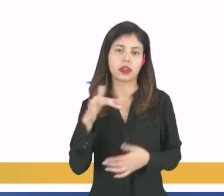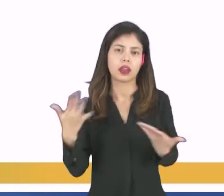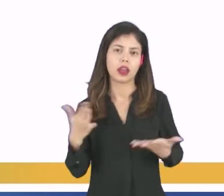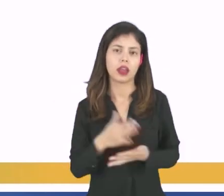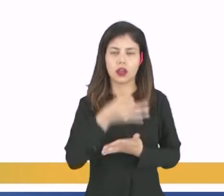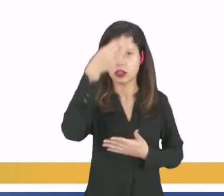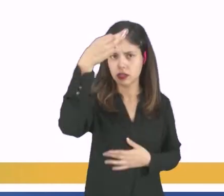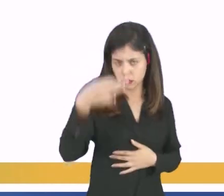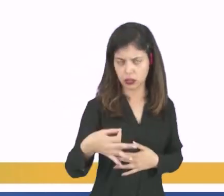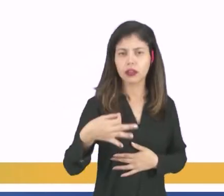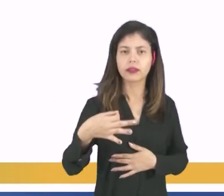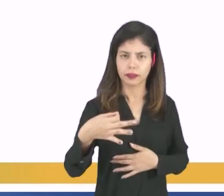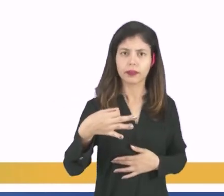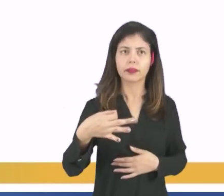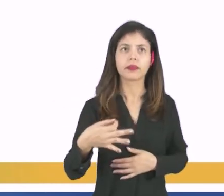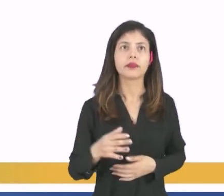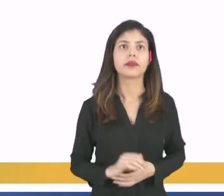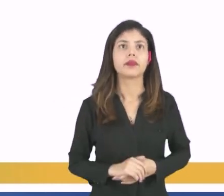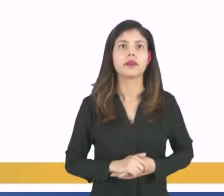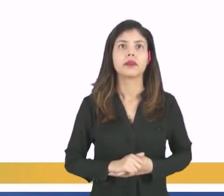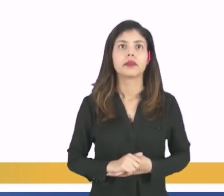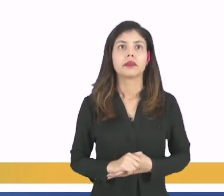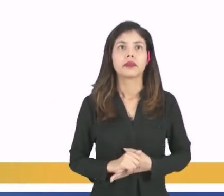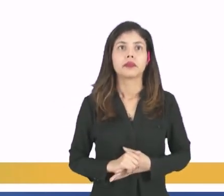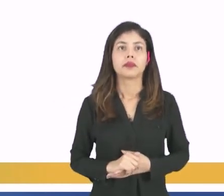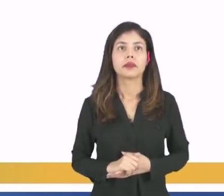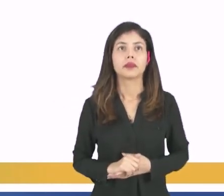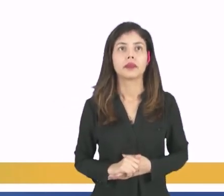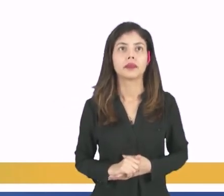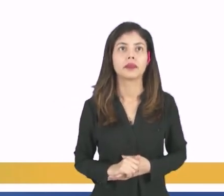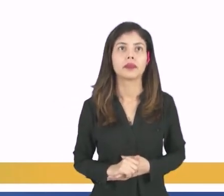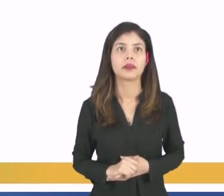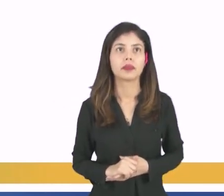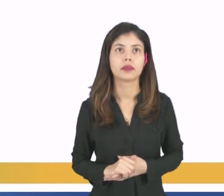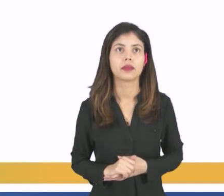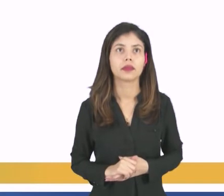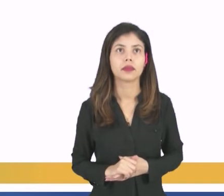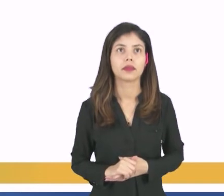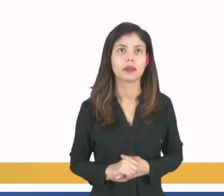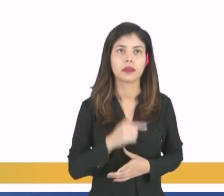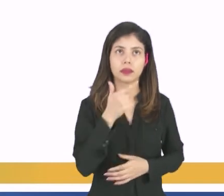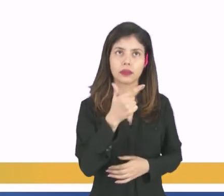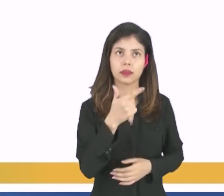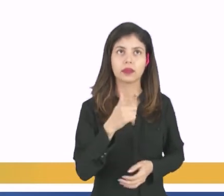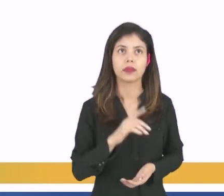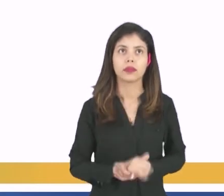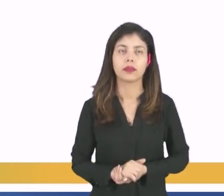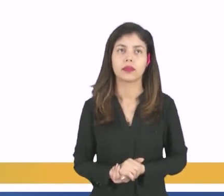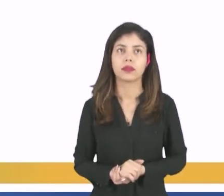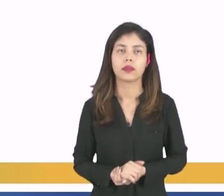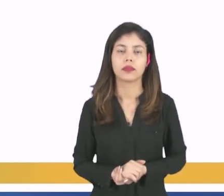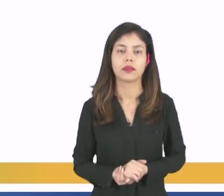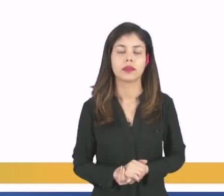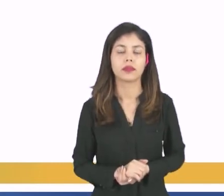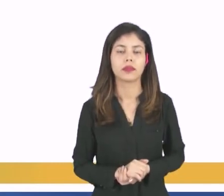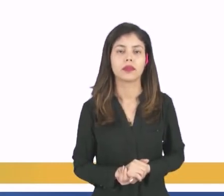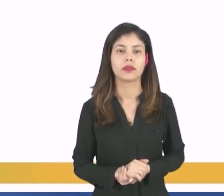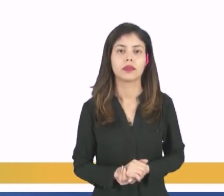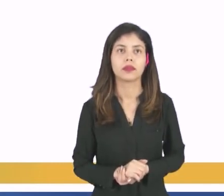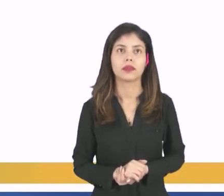reações ela está corretamente balanceada. Então, na letra A, a gente vai observar, ó, o ferro tem 2 lado do